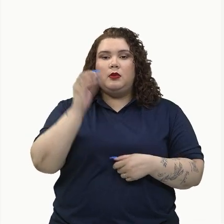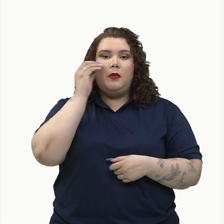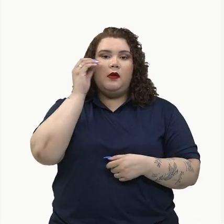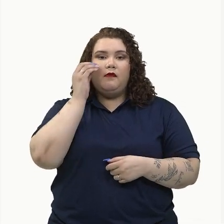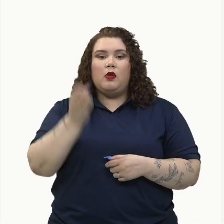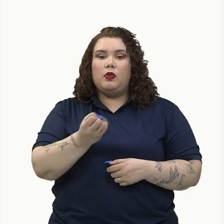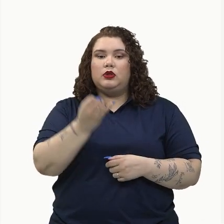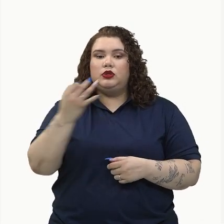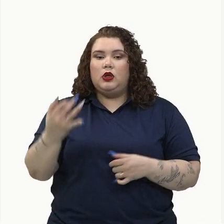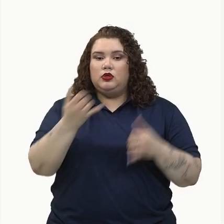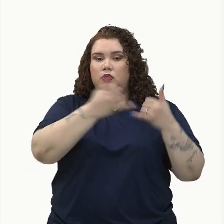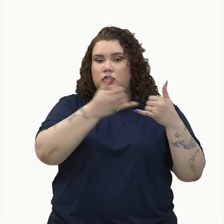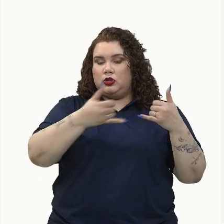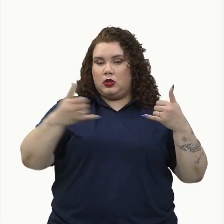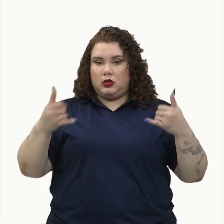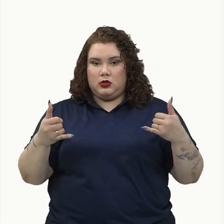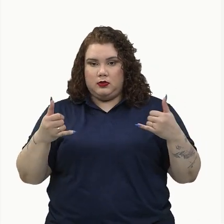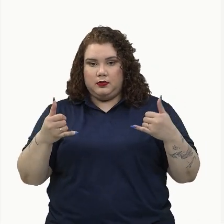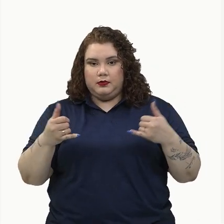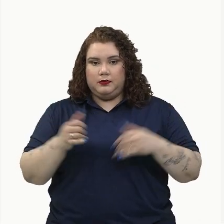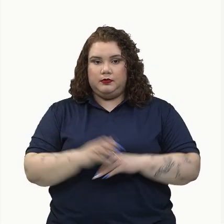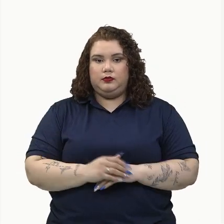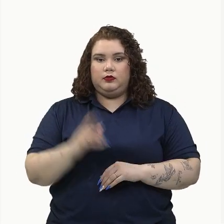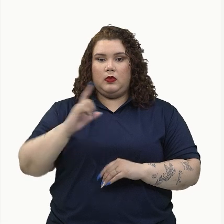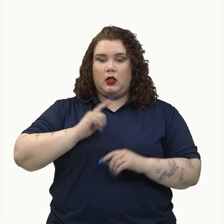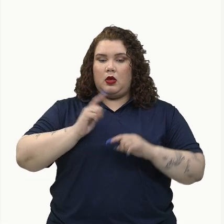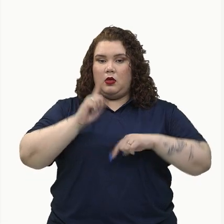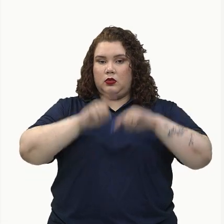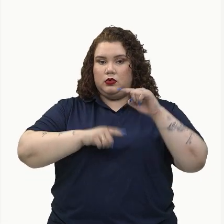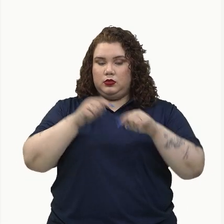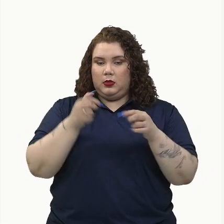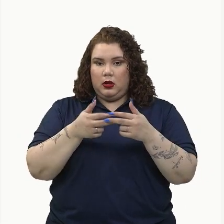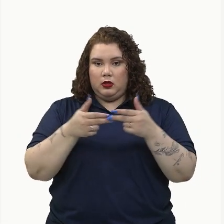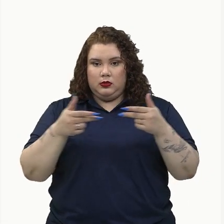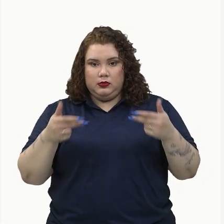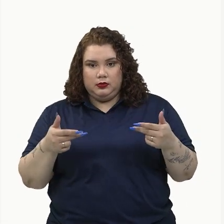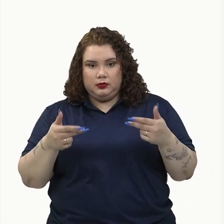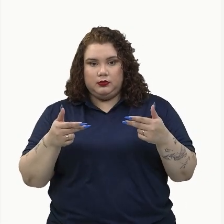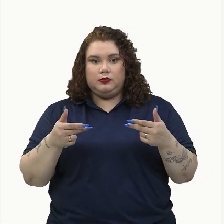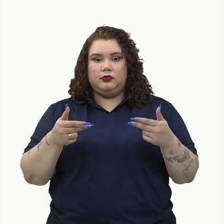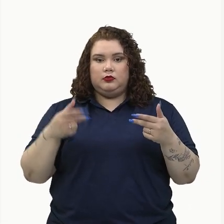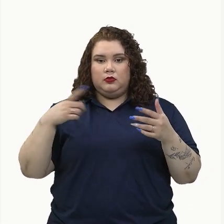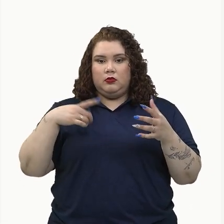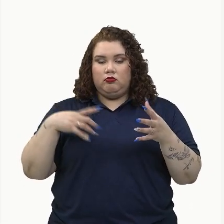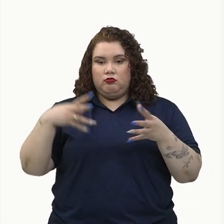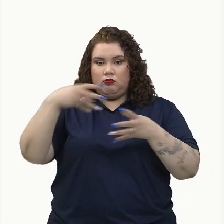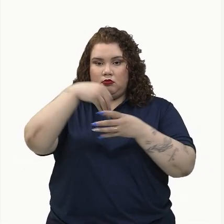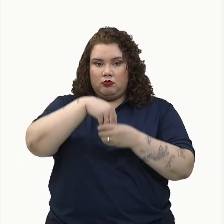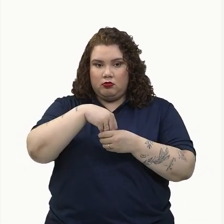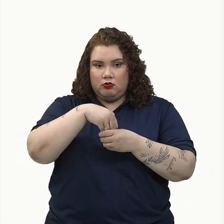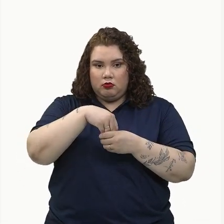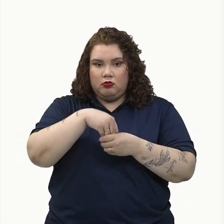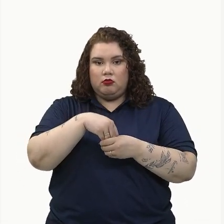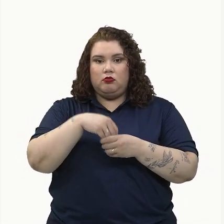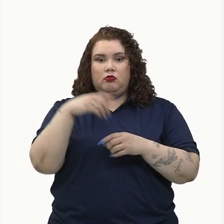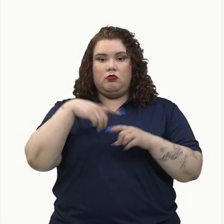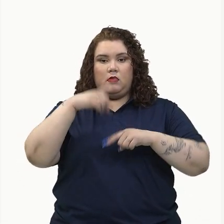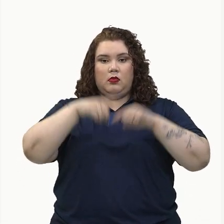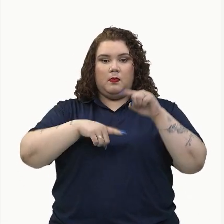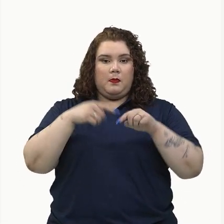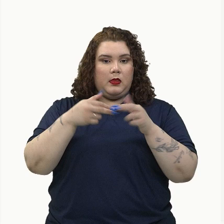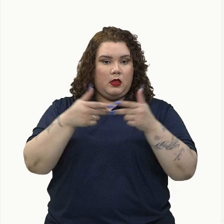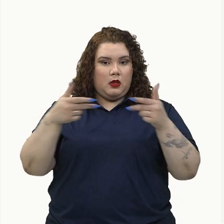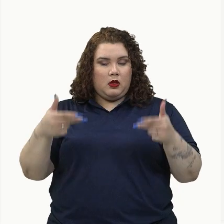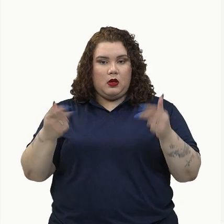temos aqui esses materiais que envolvem aí esses dispositivos